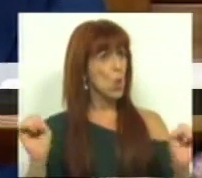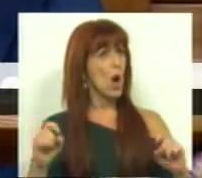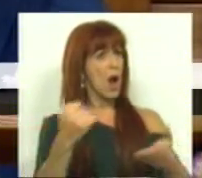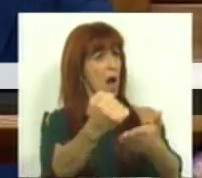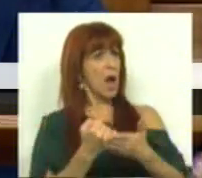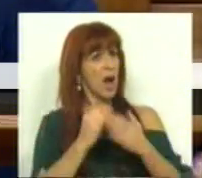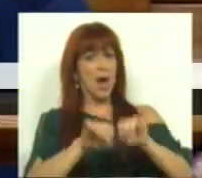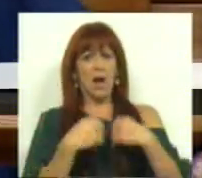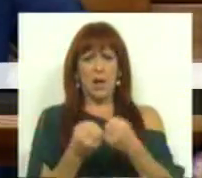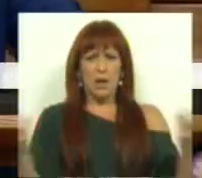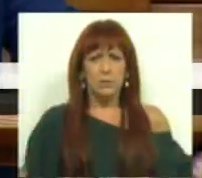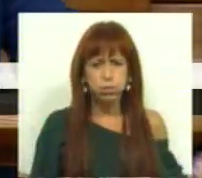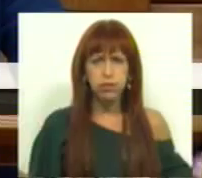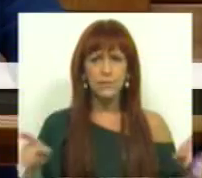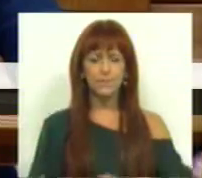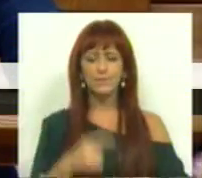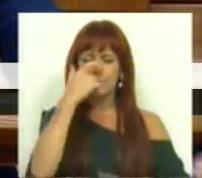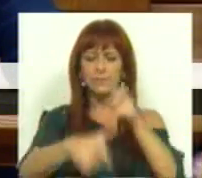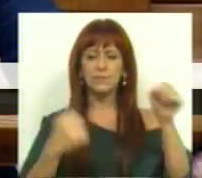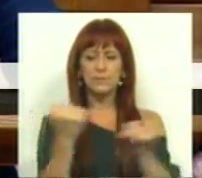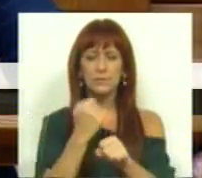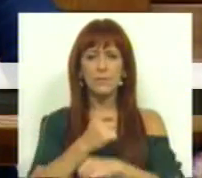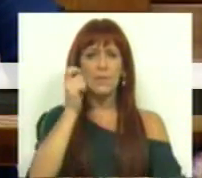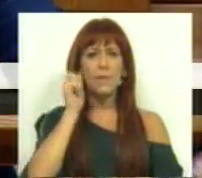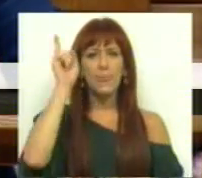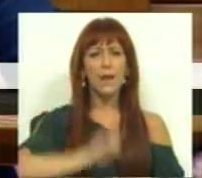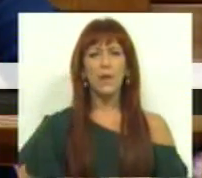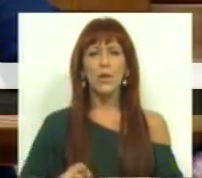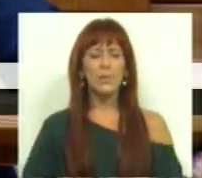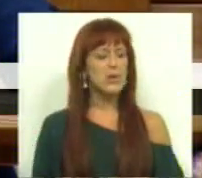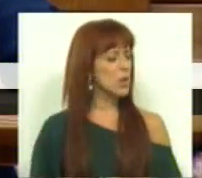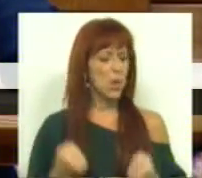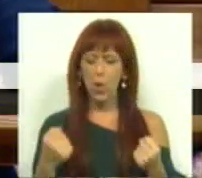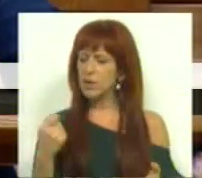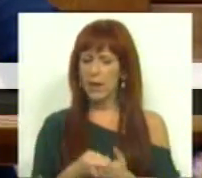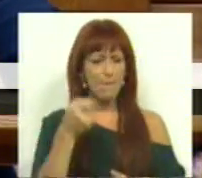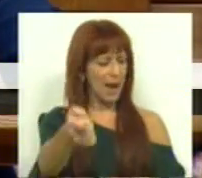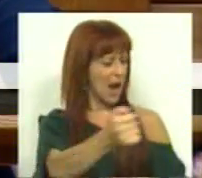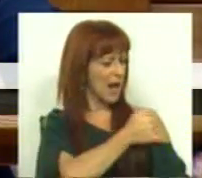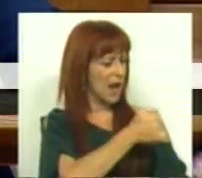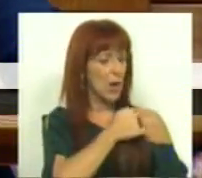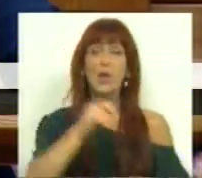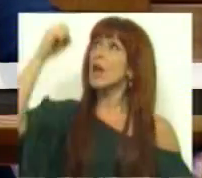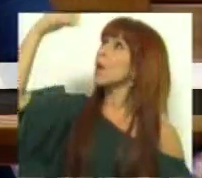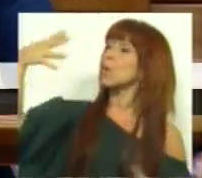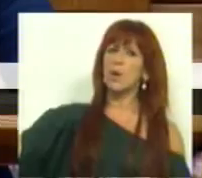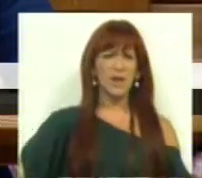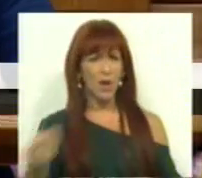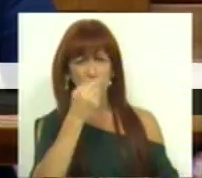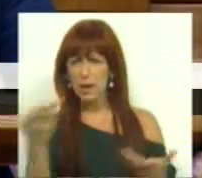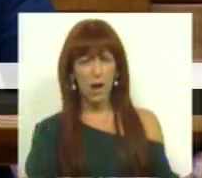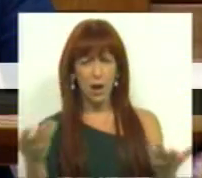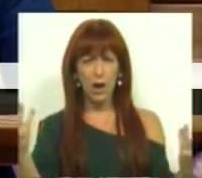qualquer apoio social. São trabalhadores e trabalhadoras que não conseguem pagar a casa, a luz, a